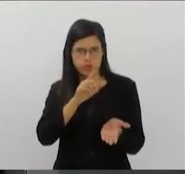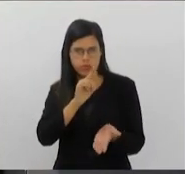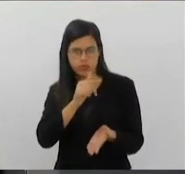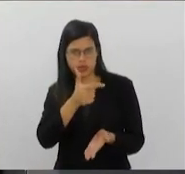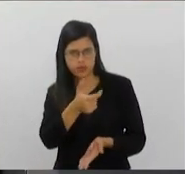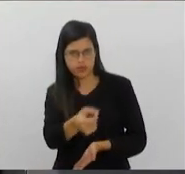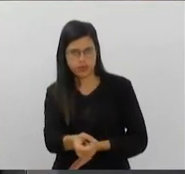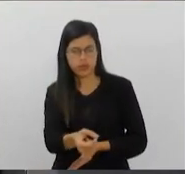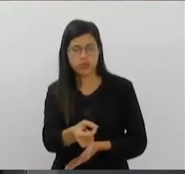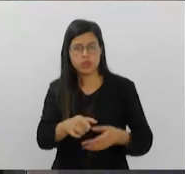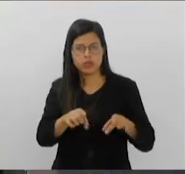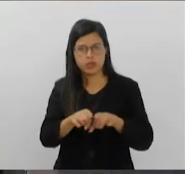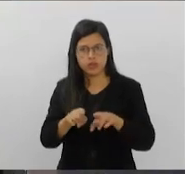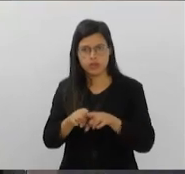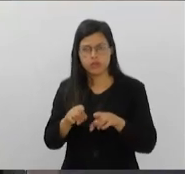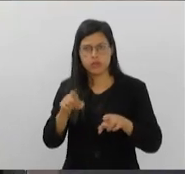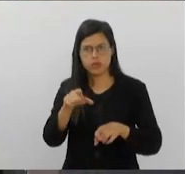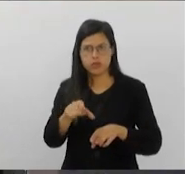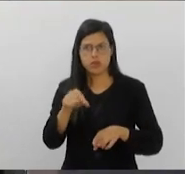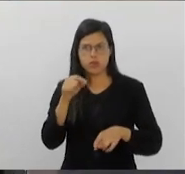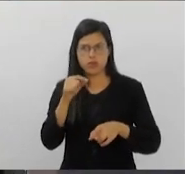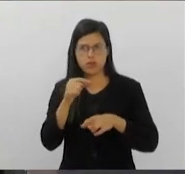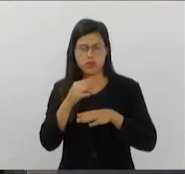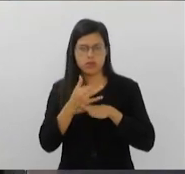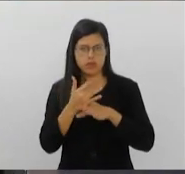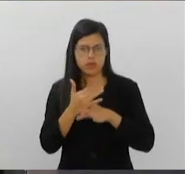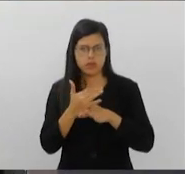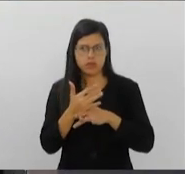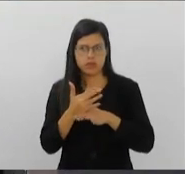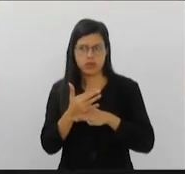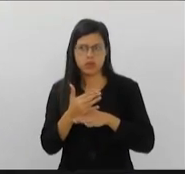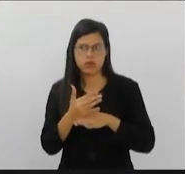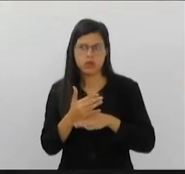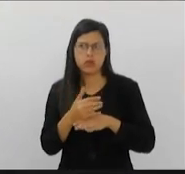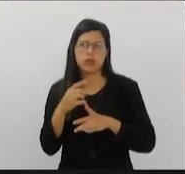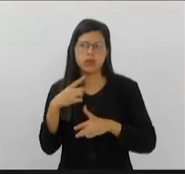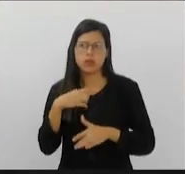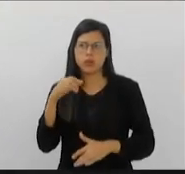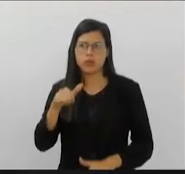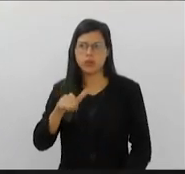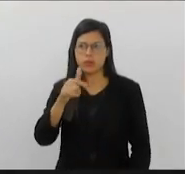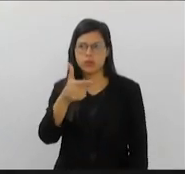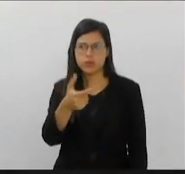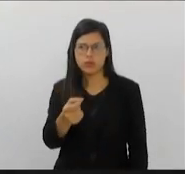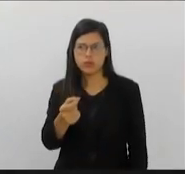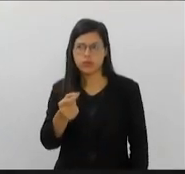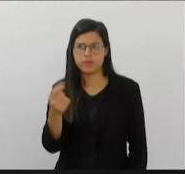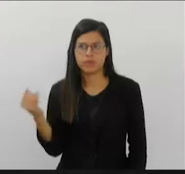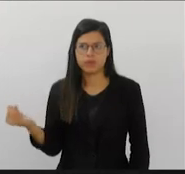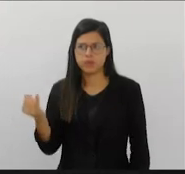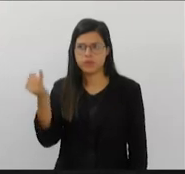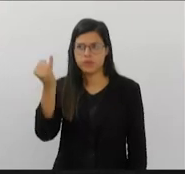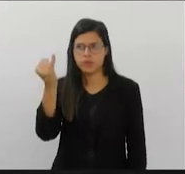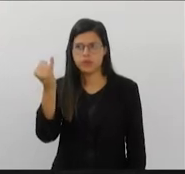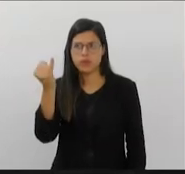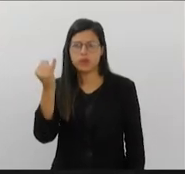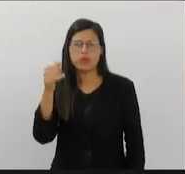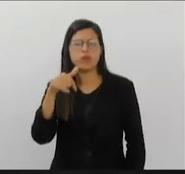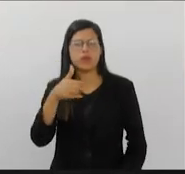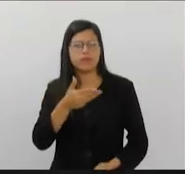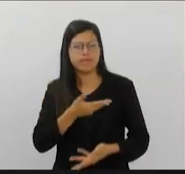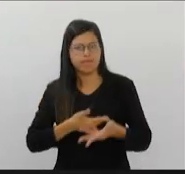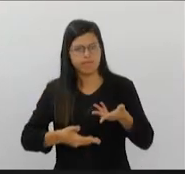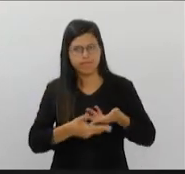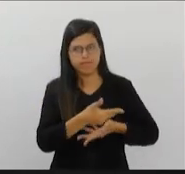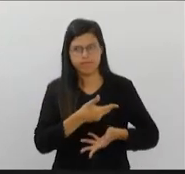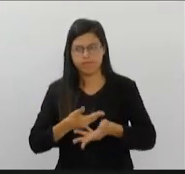foi escolhido a cidade para sediar o Y20. E é muito importante que, nesses diálogos regionais, a